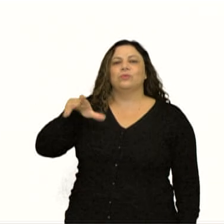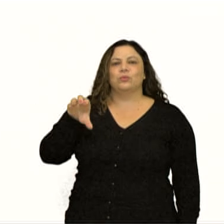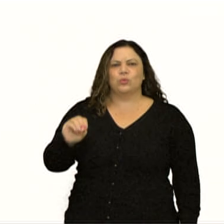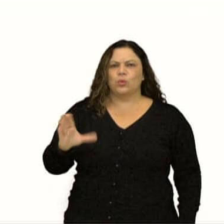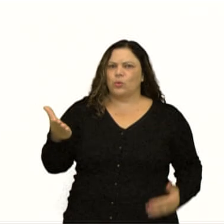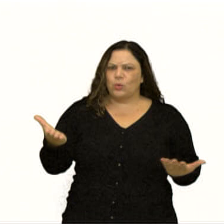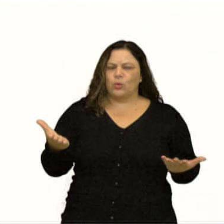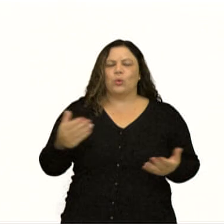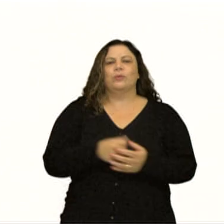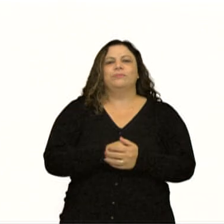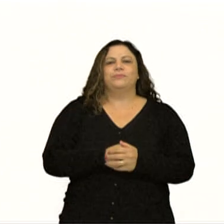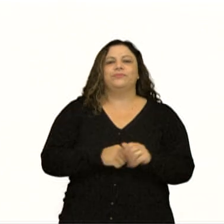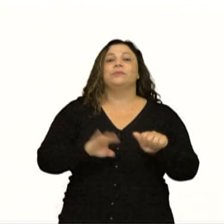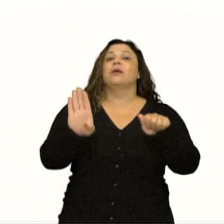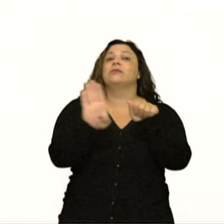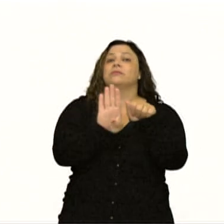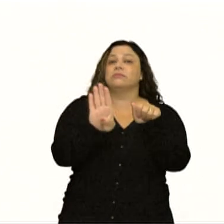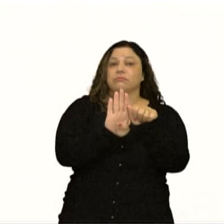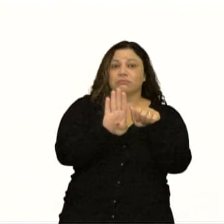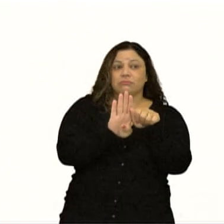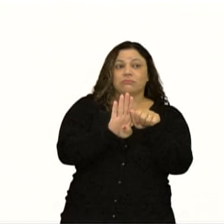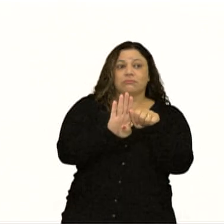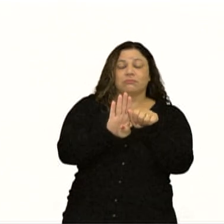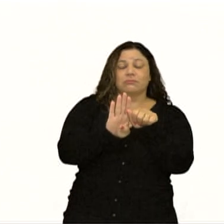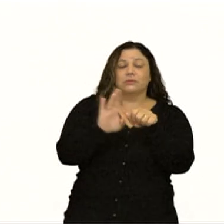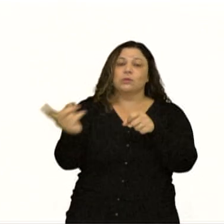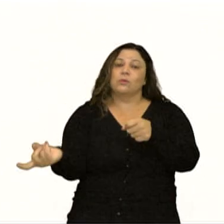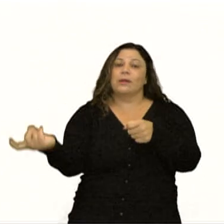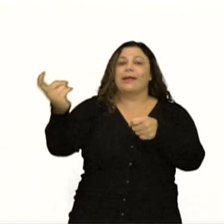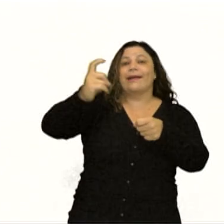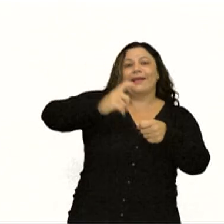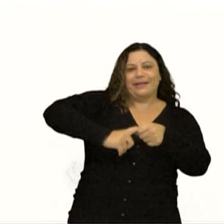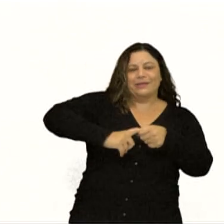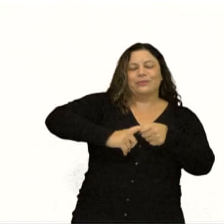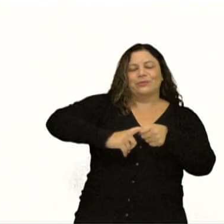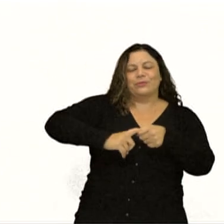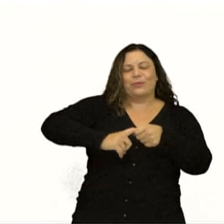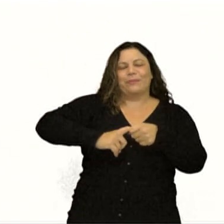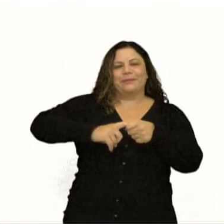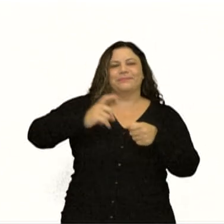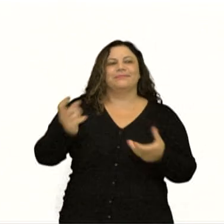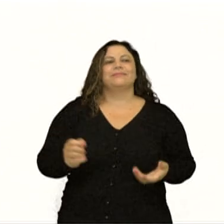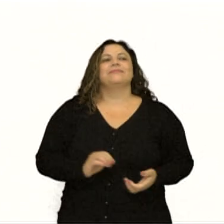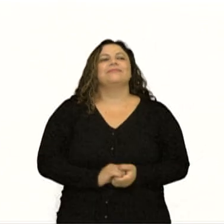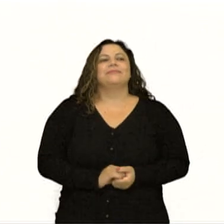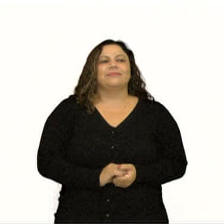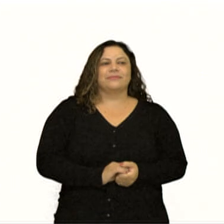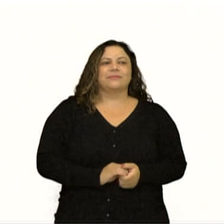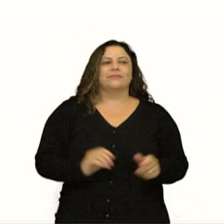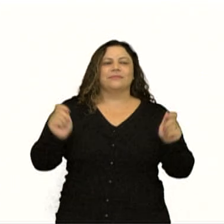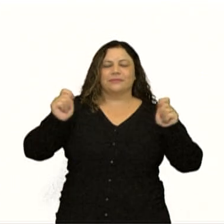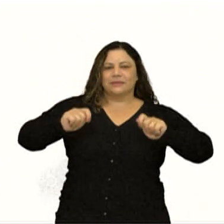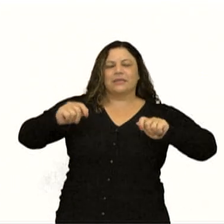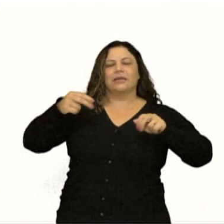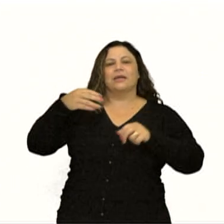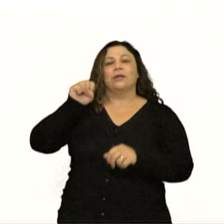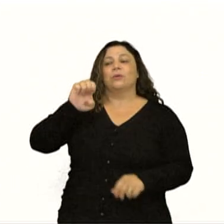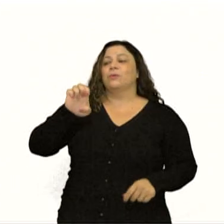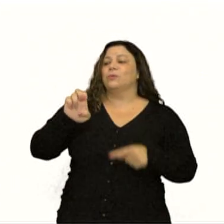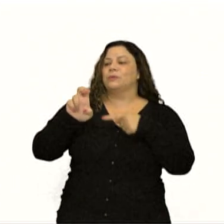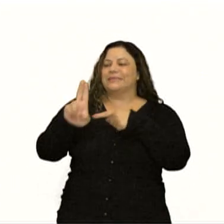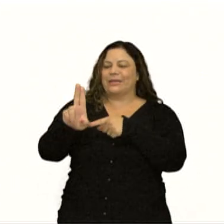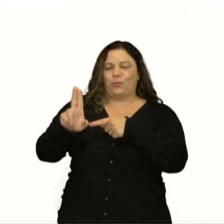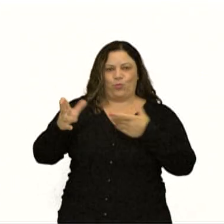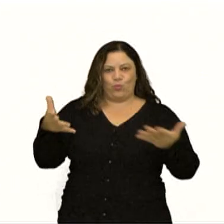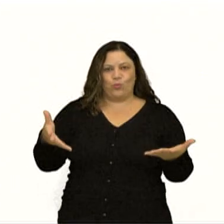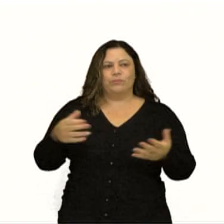ao substantivo preâmbulo. Então ele retoma o preâmbulo, né? Então, olha, o pronome seu refere-se ao preâmbulo da